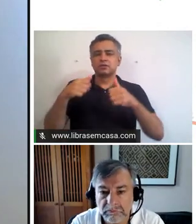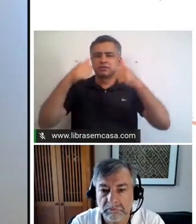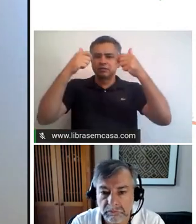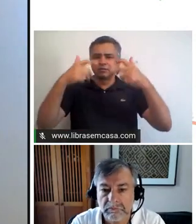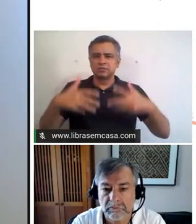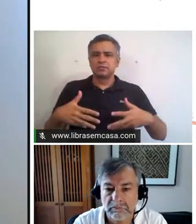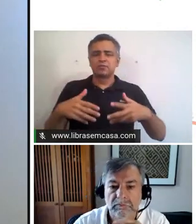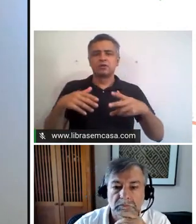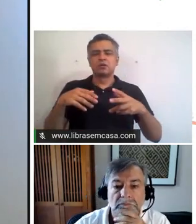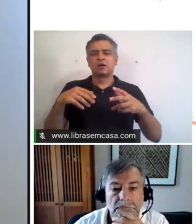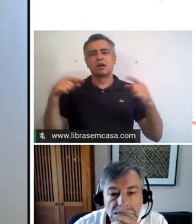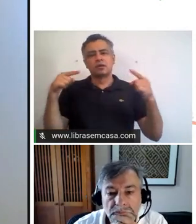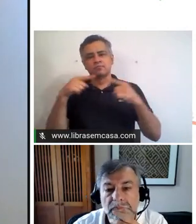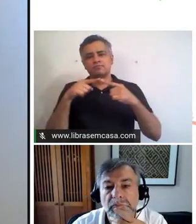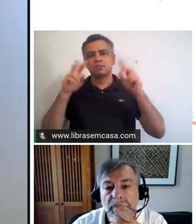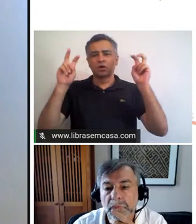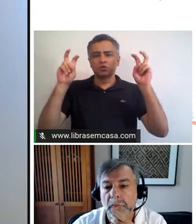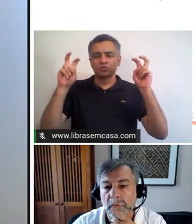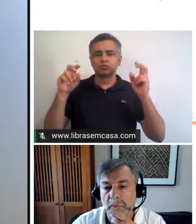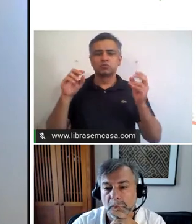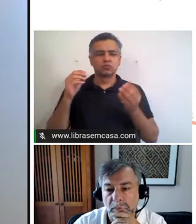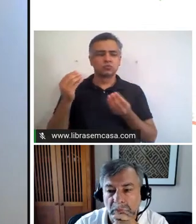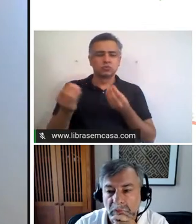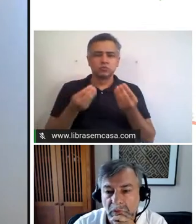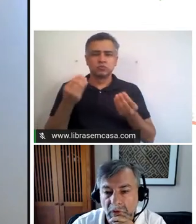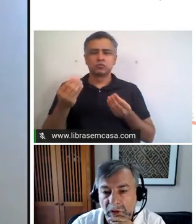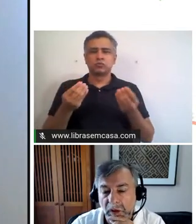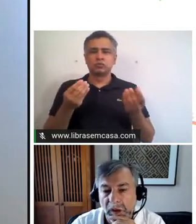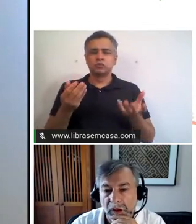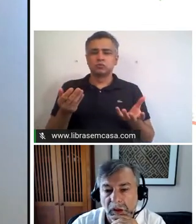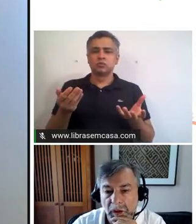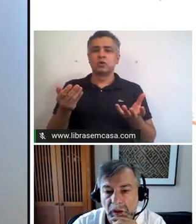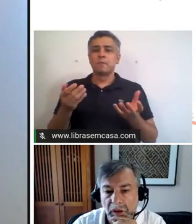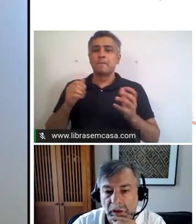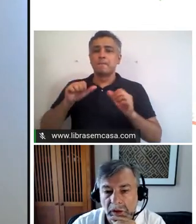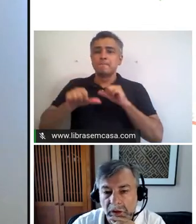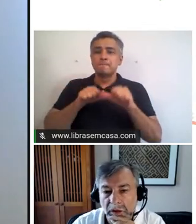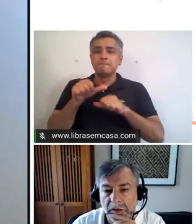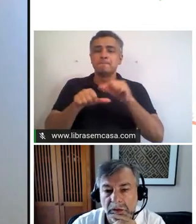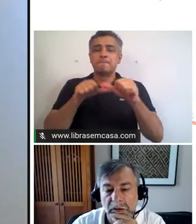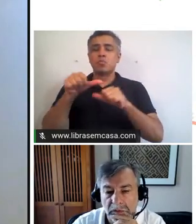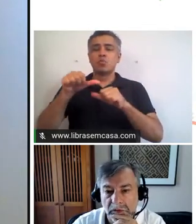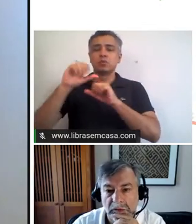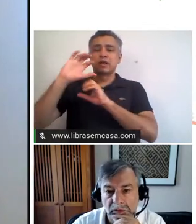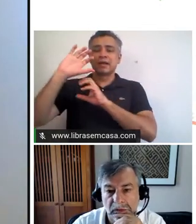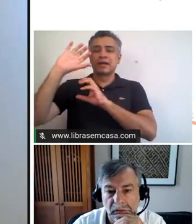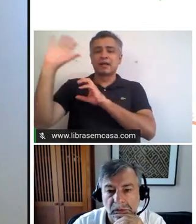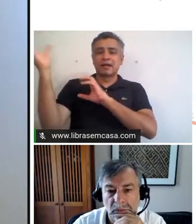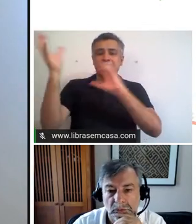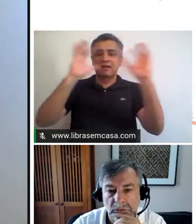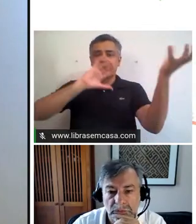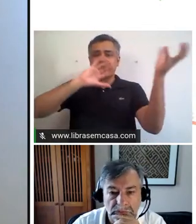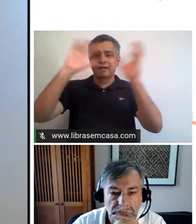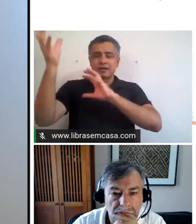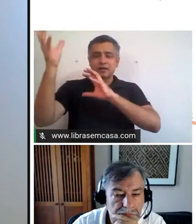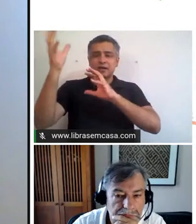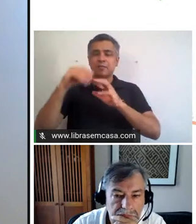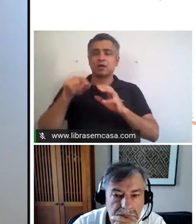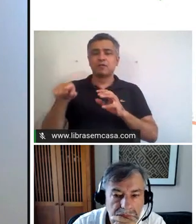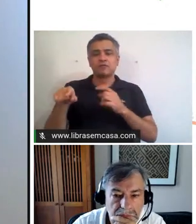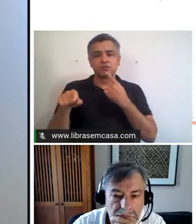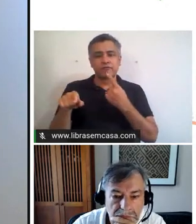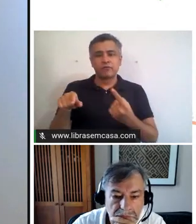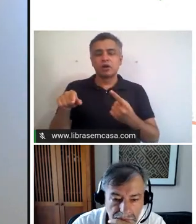alimentar brasileiro nas contribuições para as mudanças climáticas e também que você pudesse contar para a gente um pouco, Paulo, o que você enxerga como sendo os